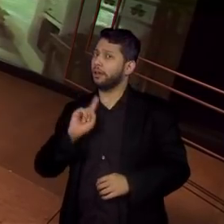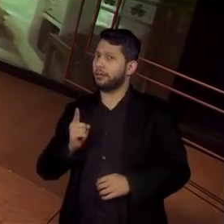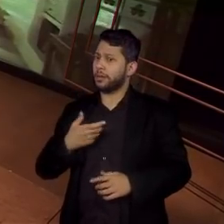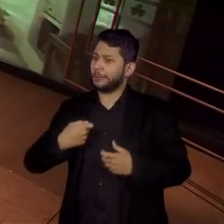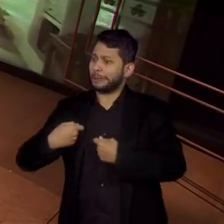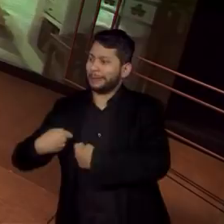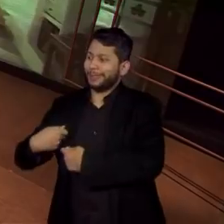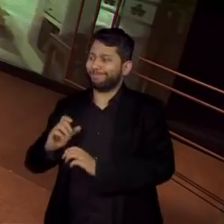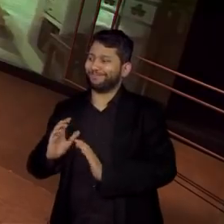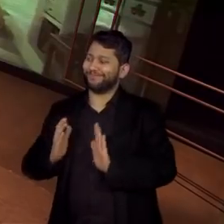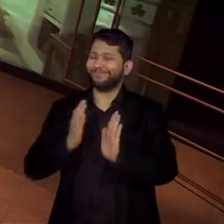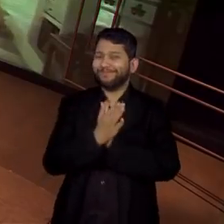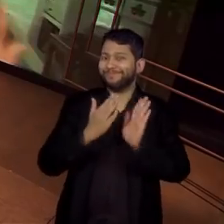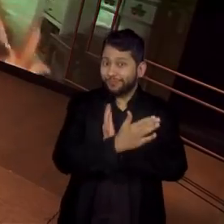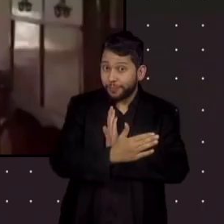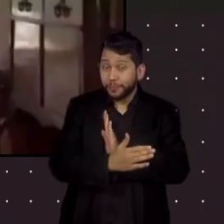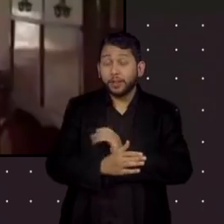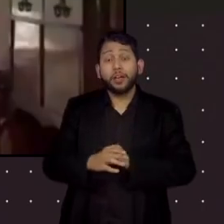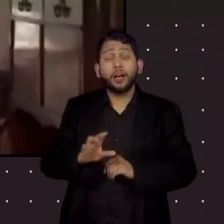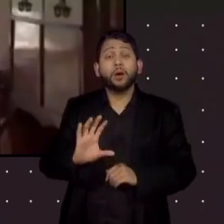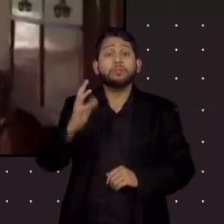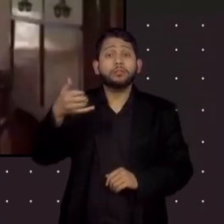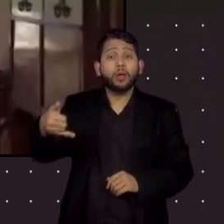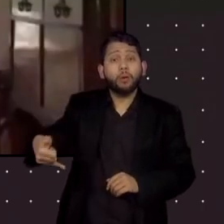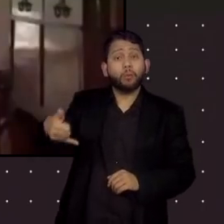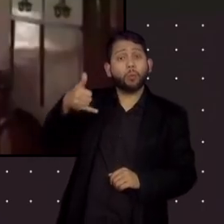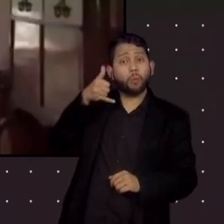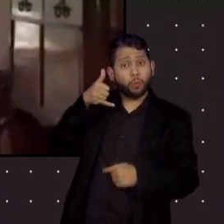E eu recebi um telefonema